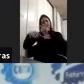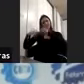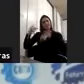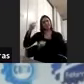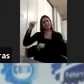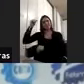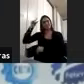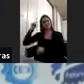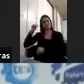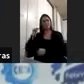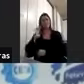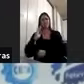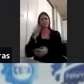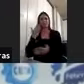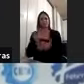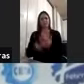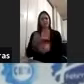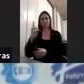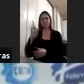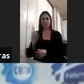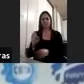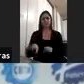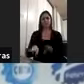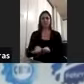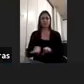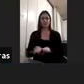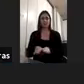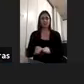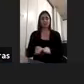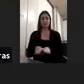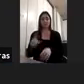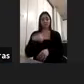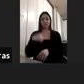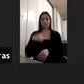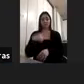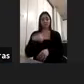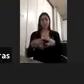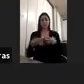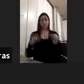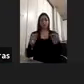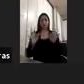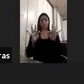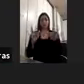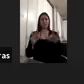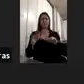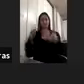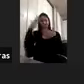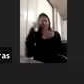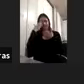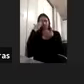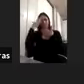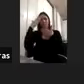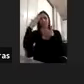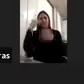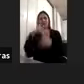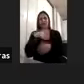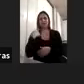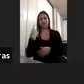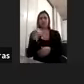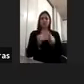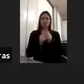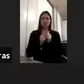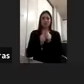avanço que já tínhamos feito, tá? Vamos nos encontrar em breve. Obrigada, Gilce, pelo espaço, por a gente estar aí. E queremos